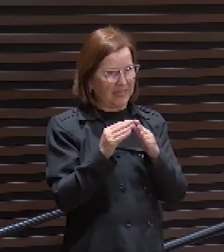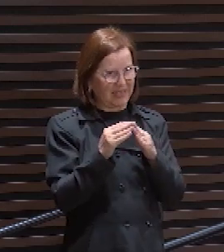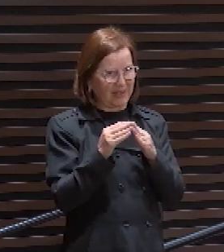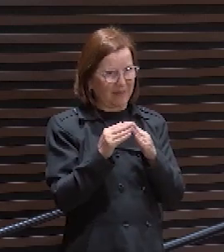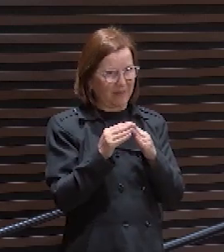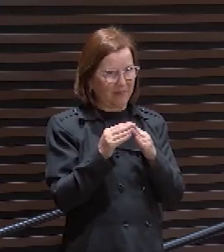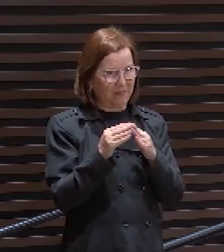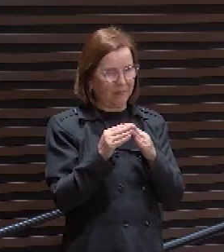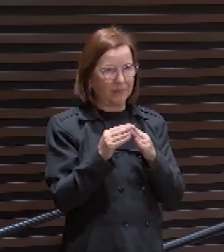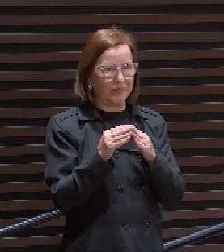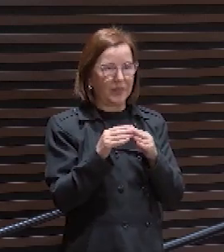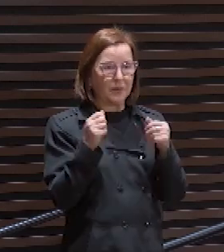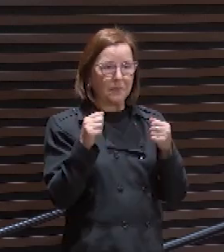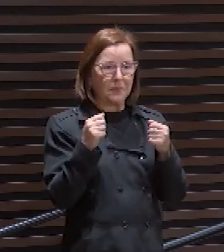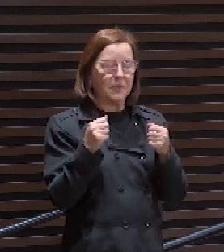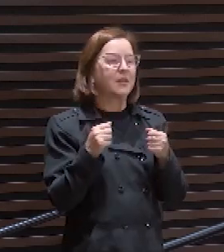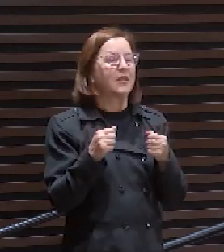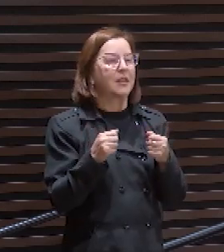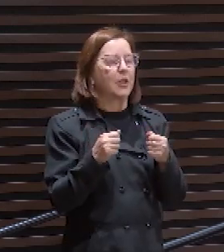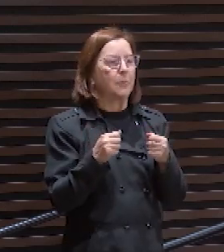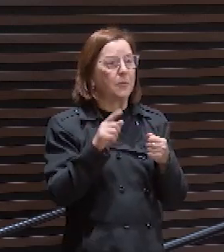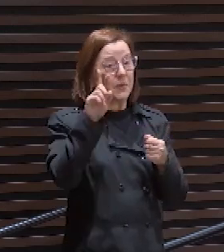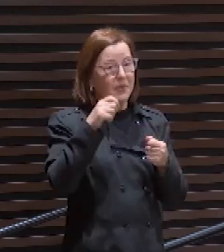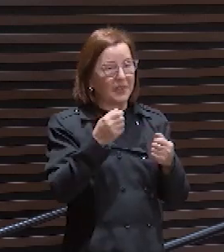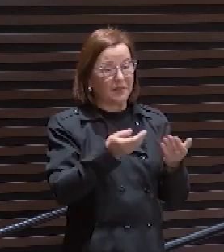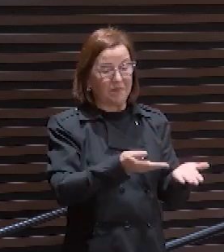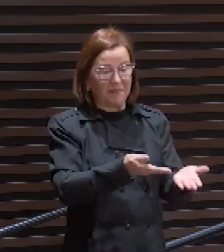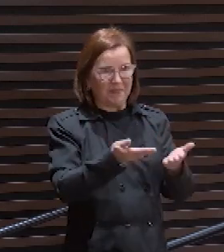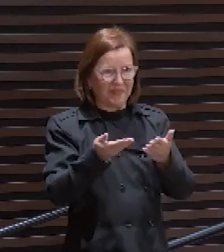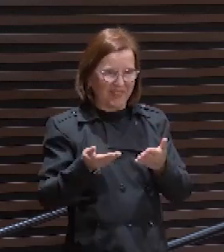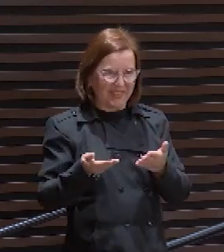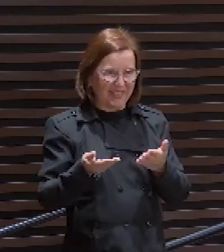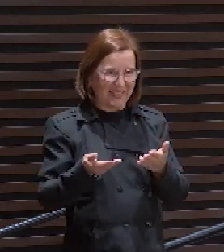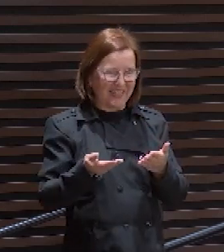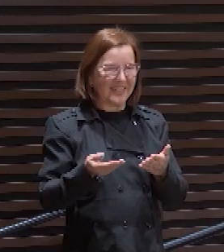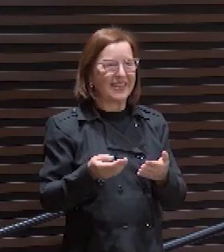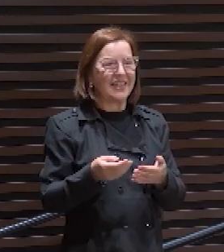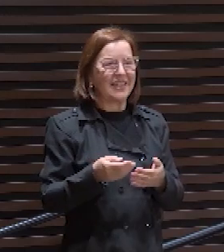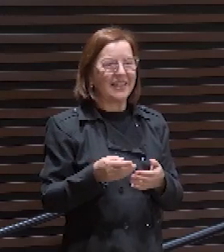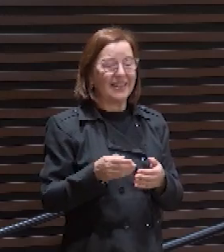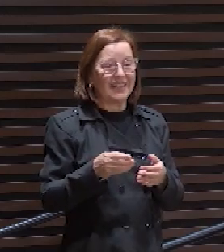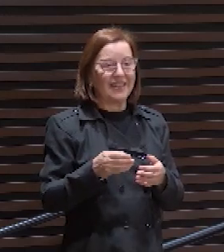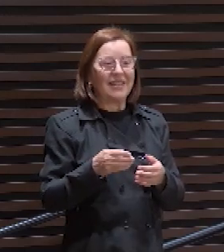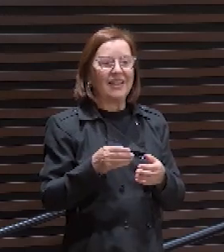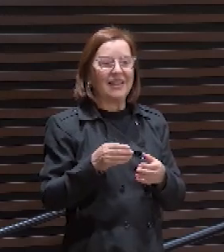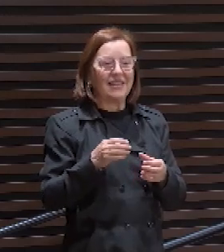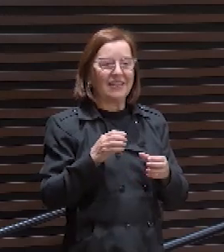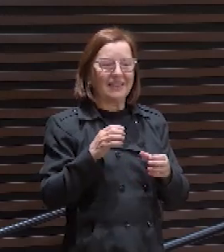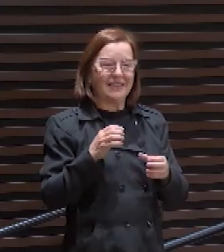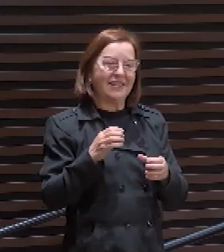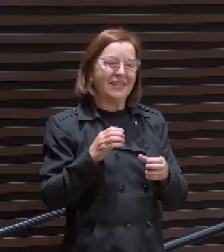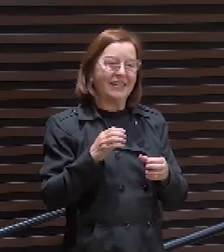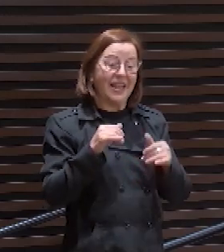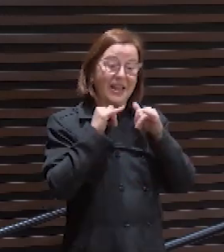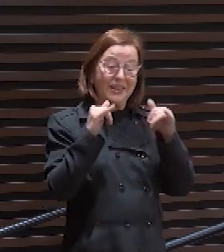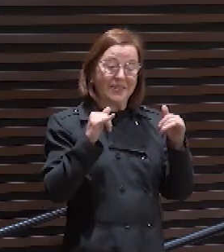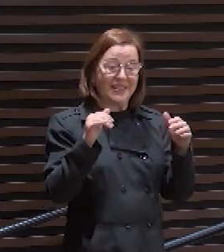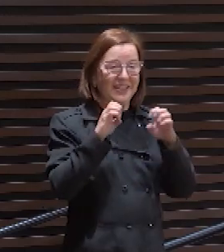Nós precisamos ser hospitaleiros. Receber pessoas em casa. Comunicar o Evangelho em nossas